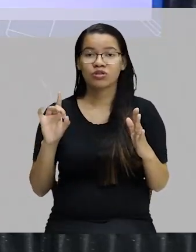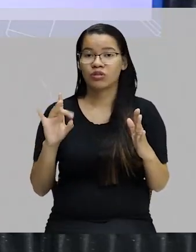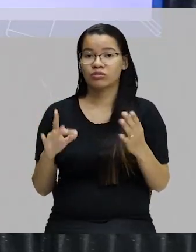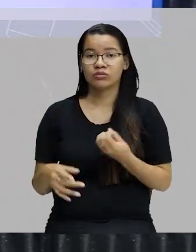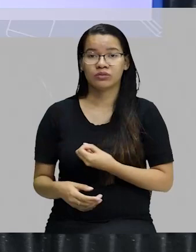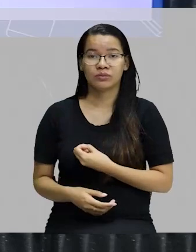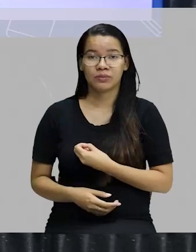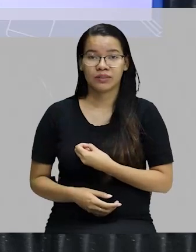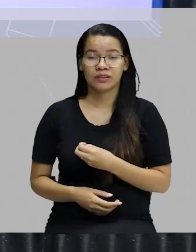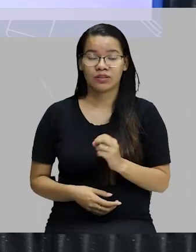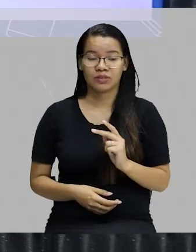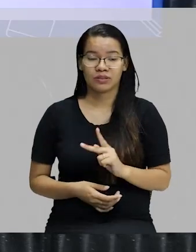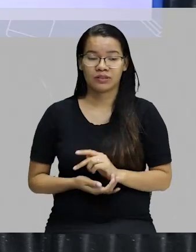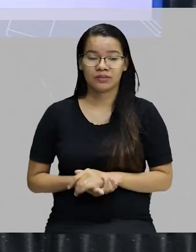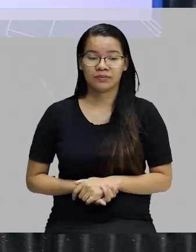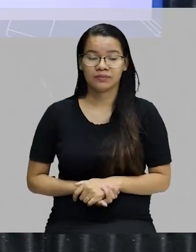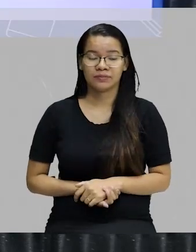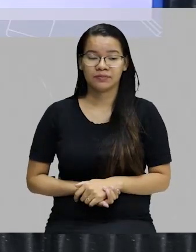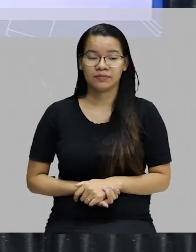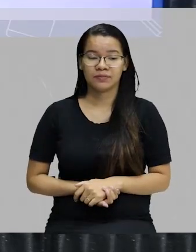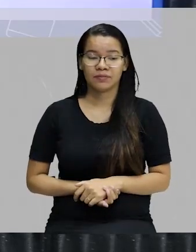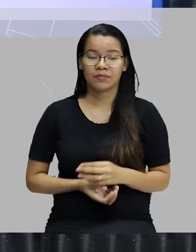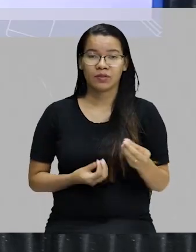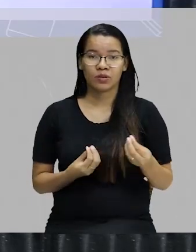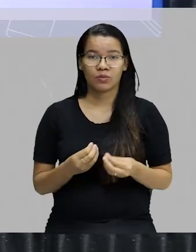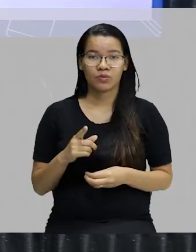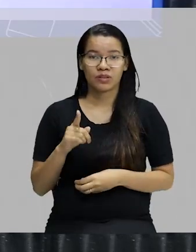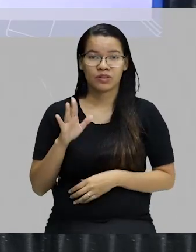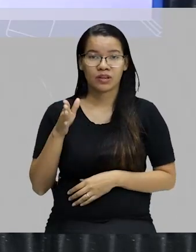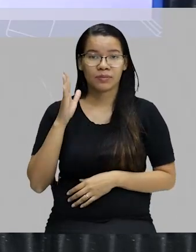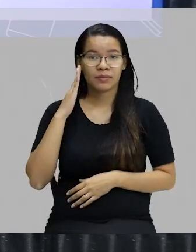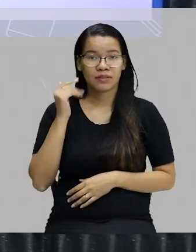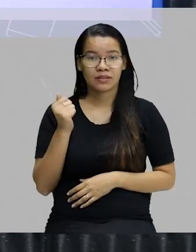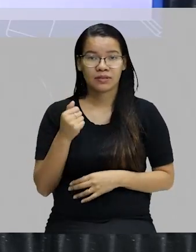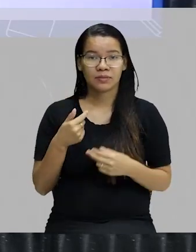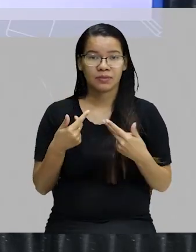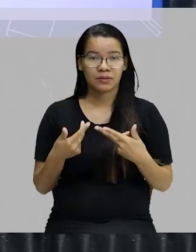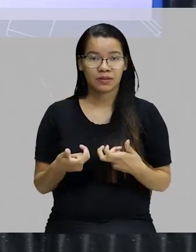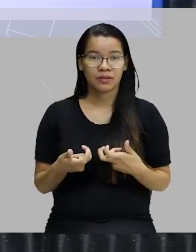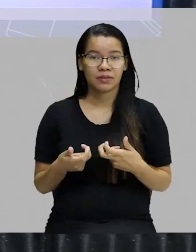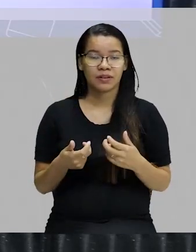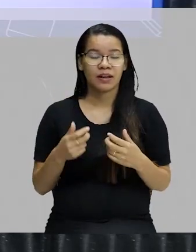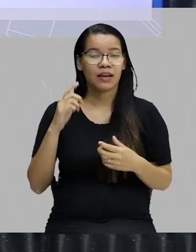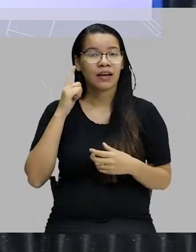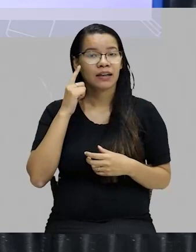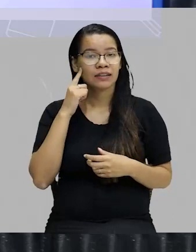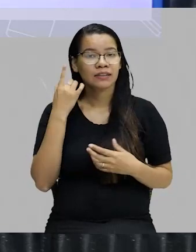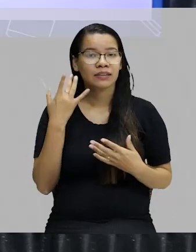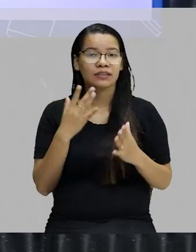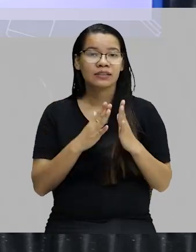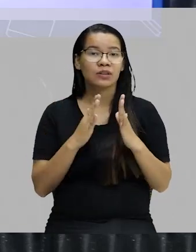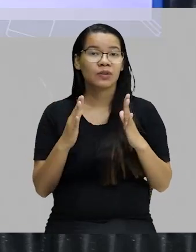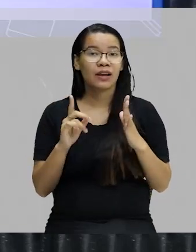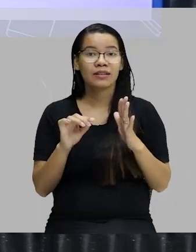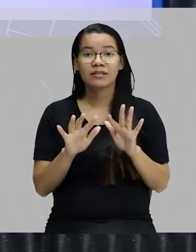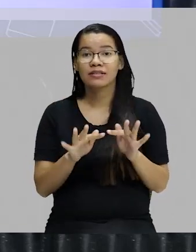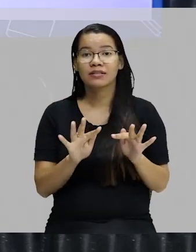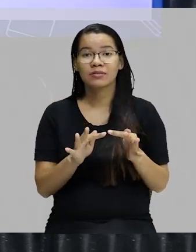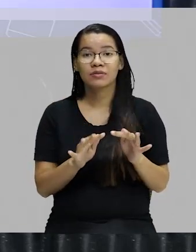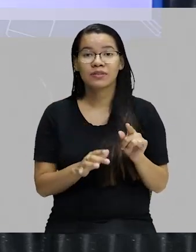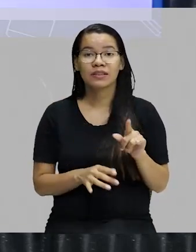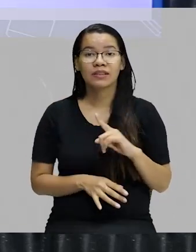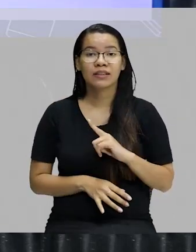bom? Bom, como você já percebeu, a ideia de sequências ela é muito simples, né? Você tem a ideia